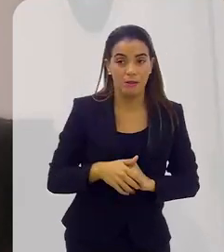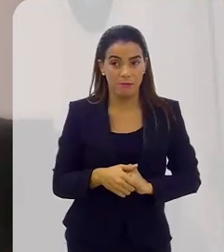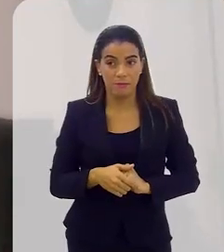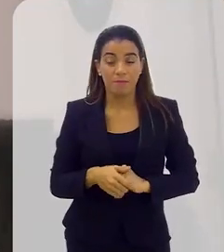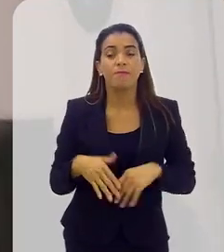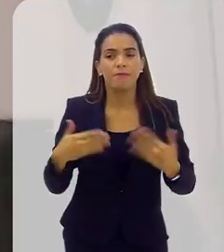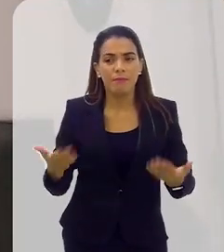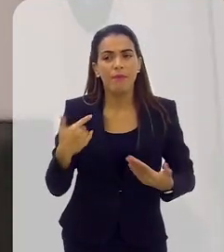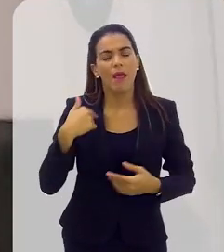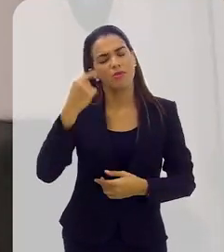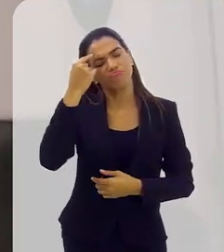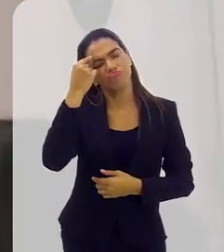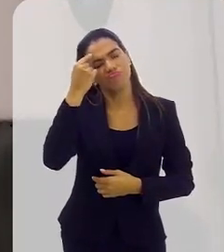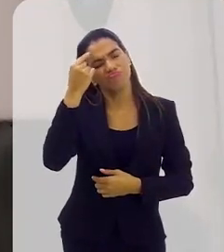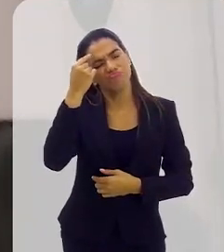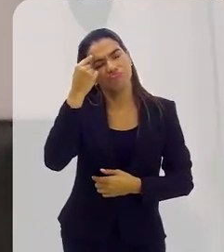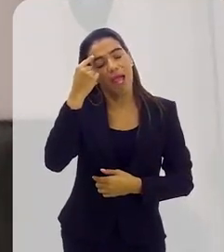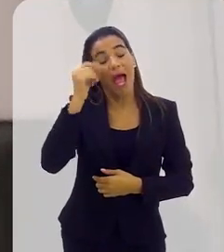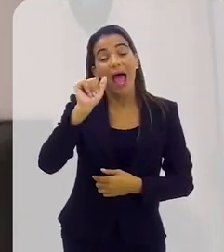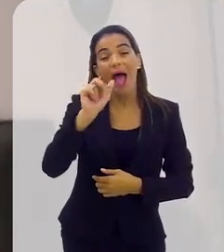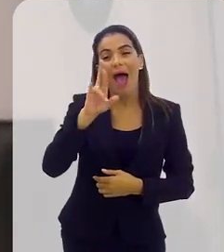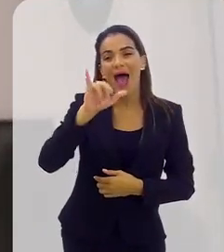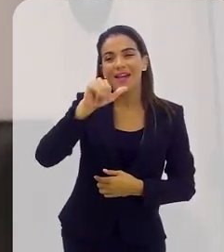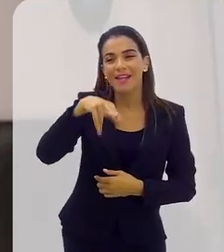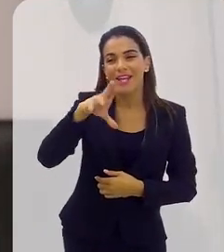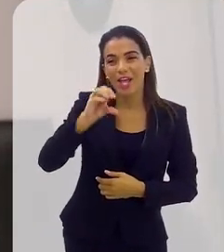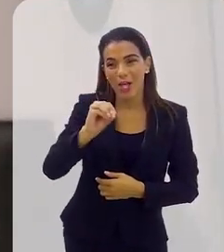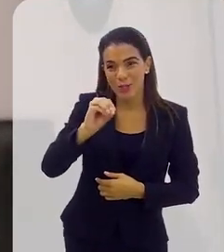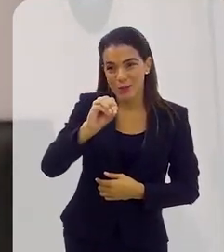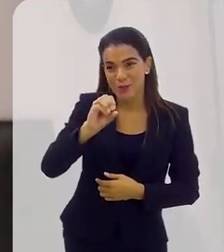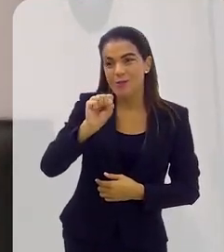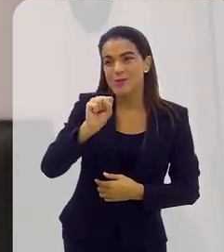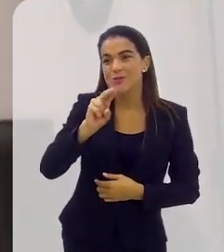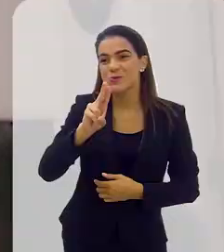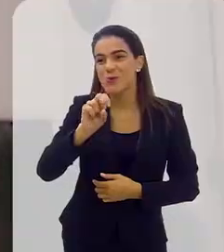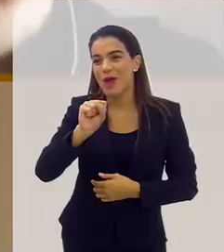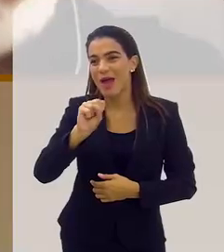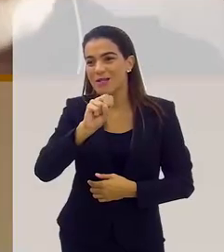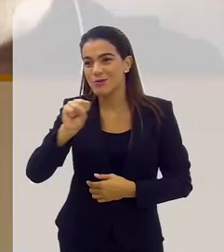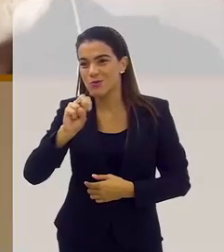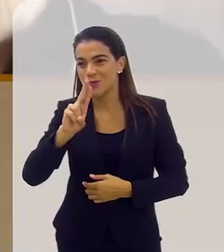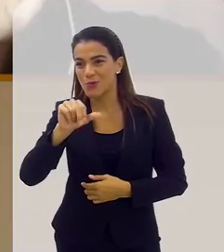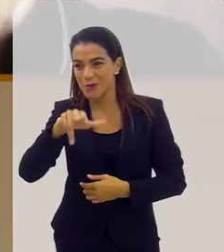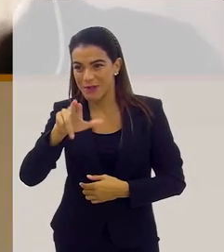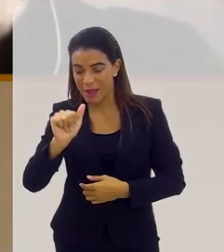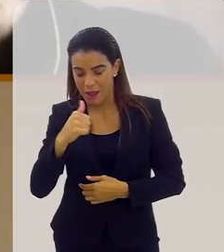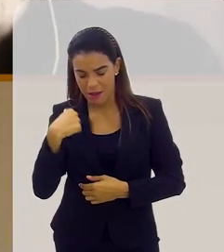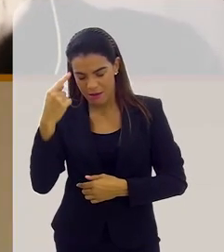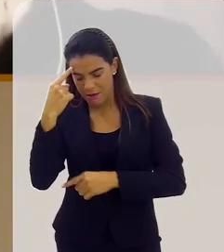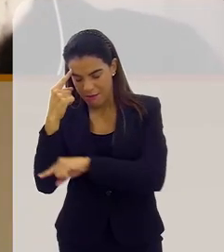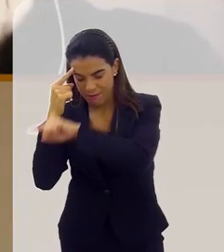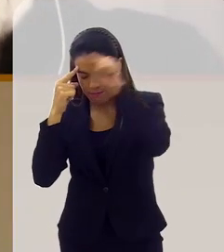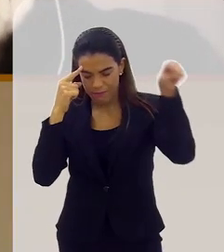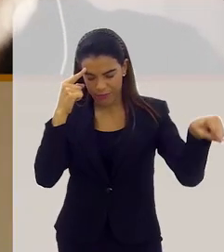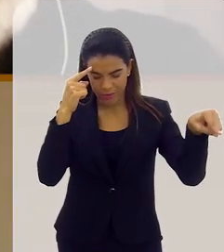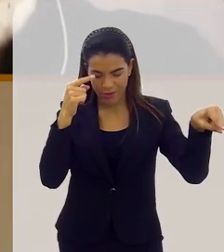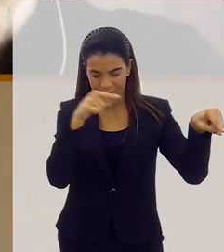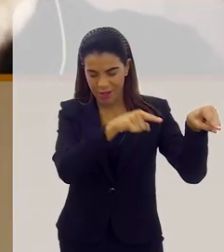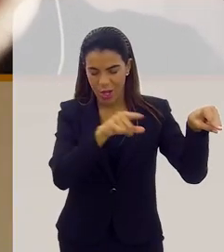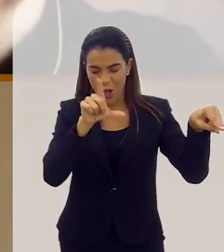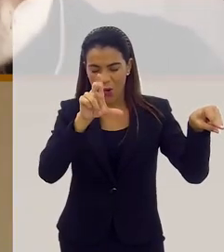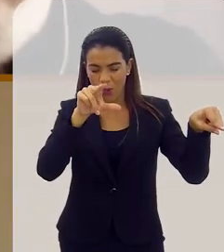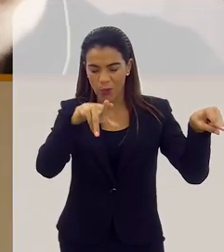do Elomar, eu fui ao Suassuna, Ariano Suassuna. Do Suassuna, eu dei um pulo no